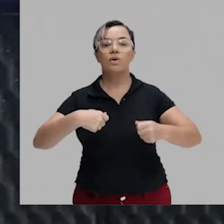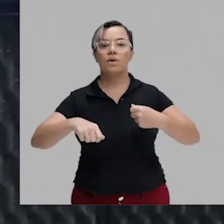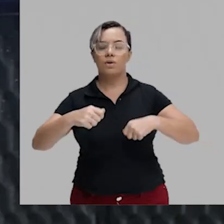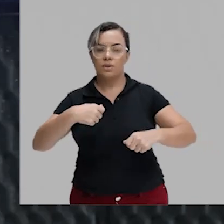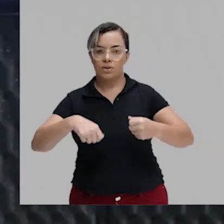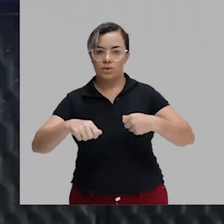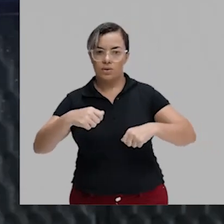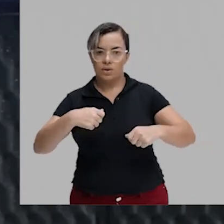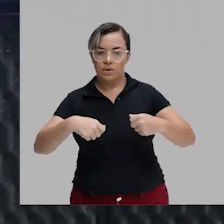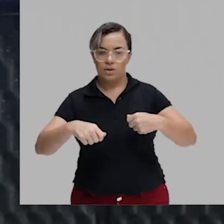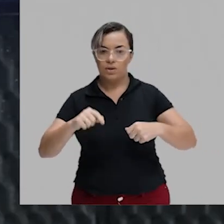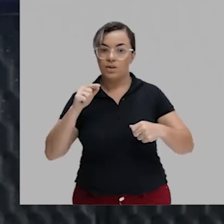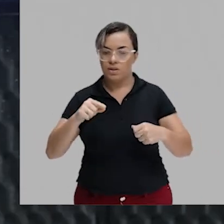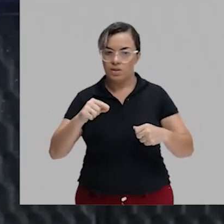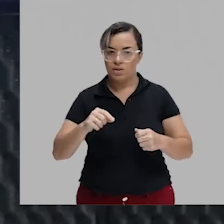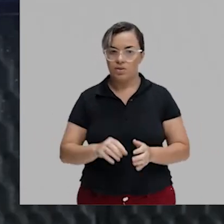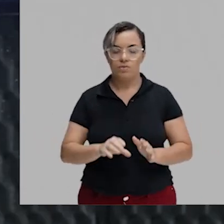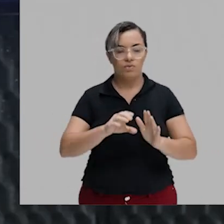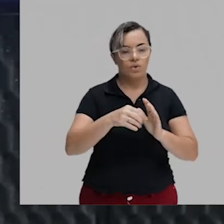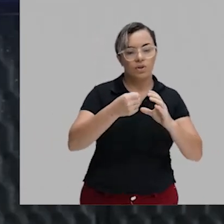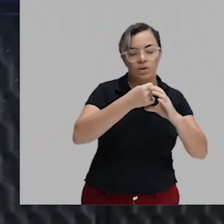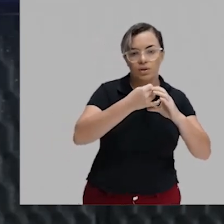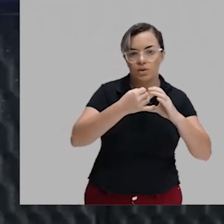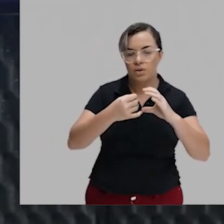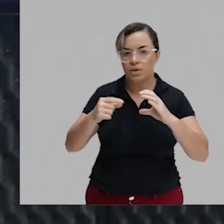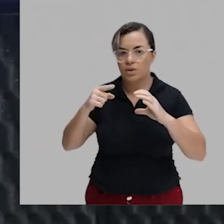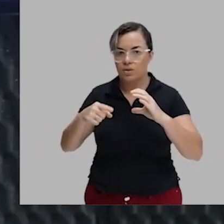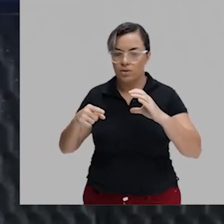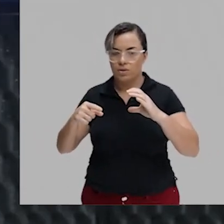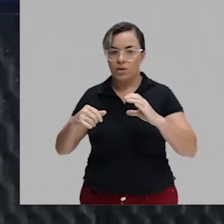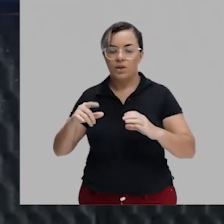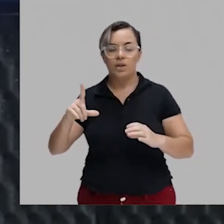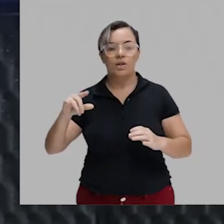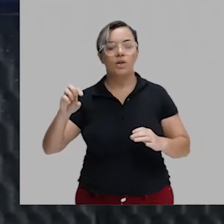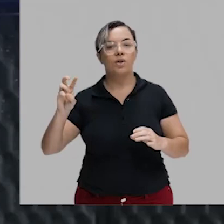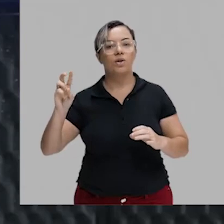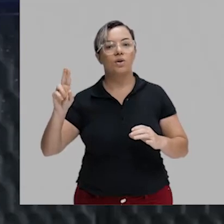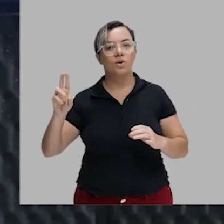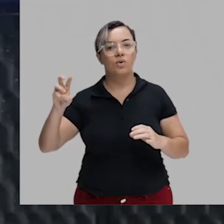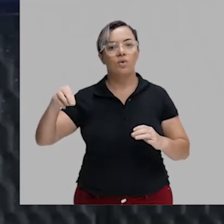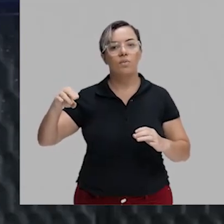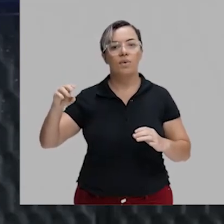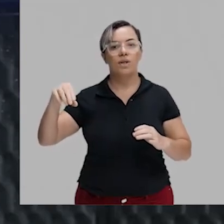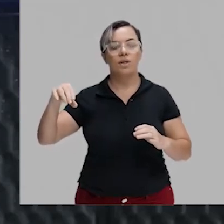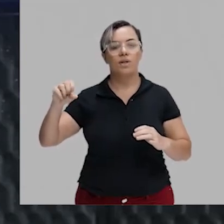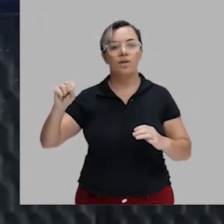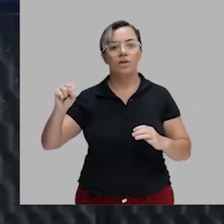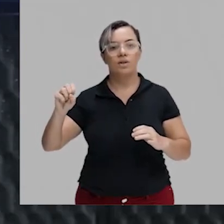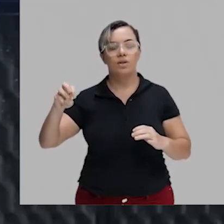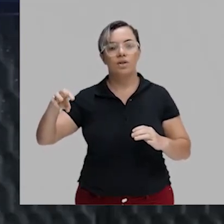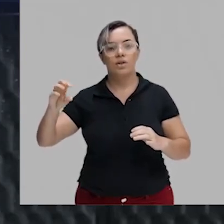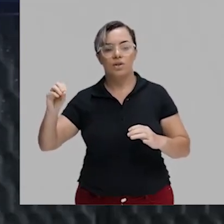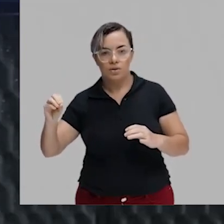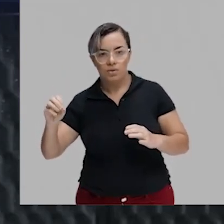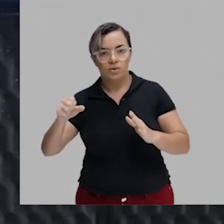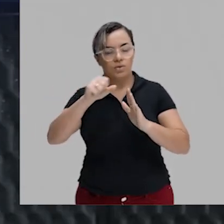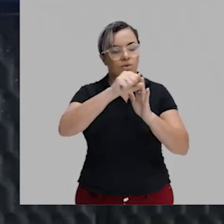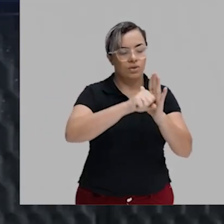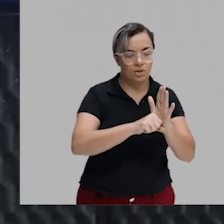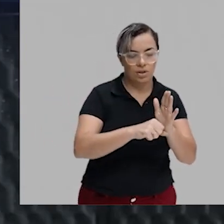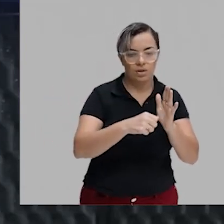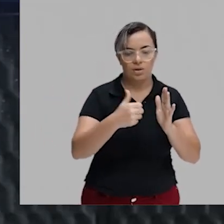foi preconceituada pelo iluminismo do século XVIII. O iluminismo do século